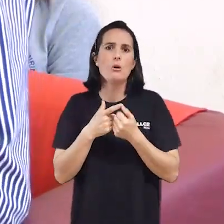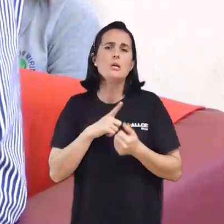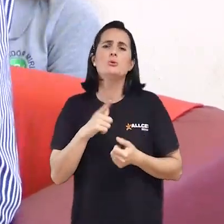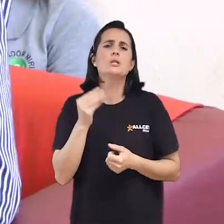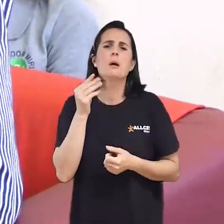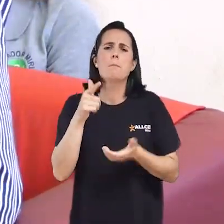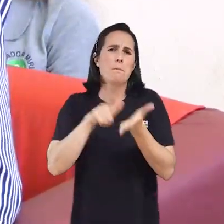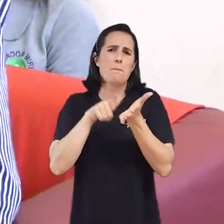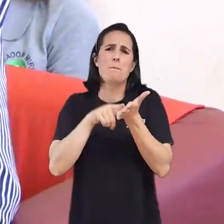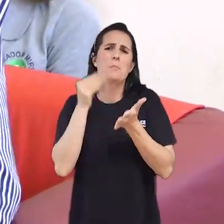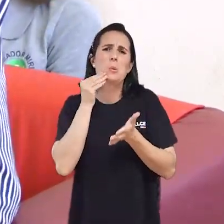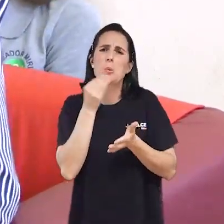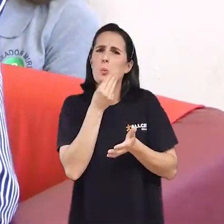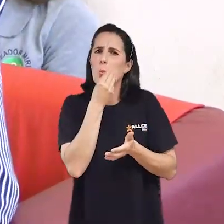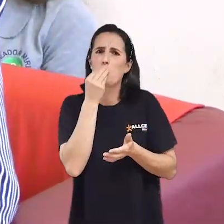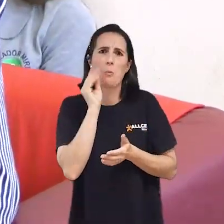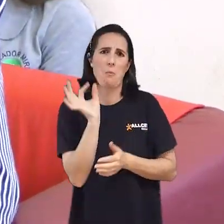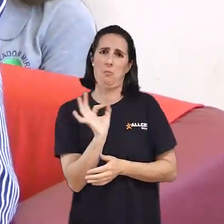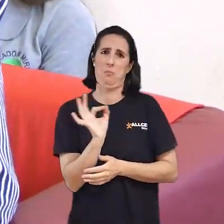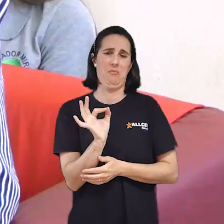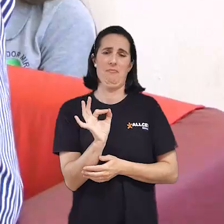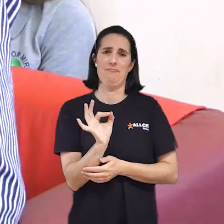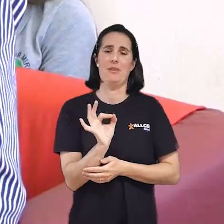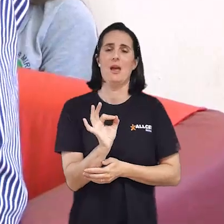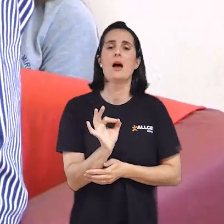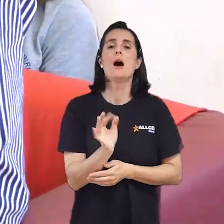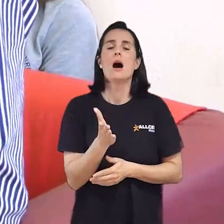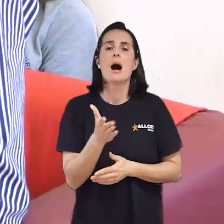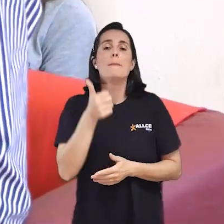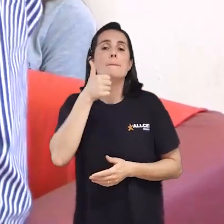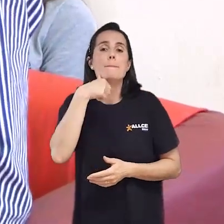pão e a gente levava sempre pão com linguiça para a